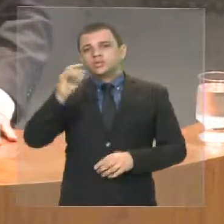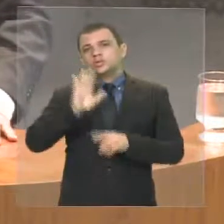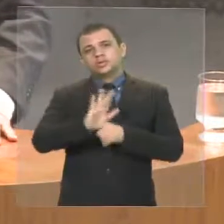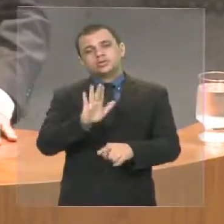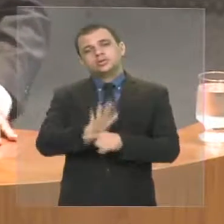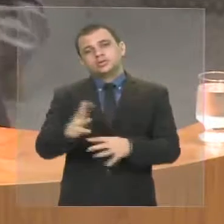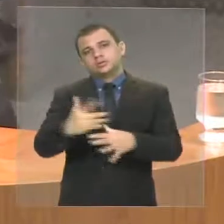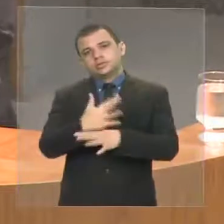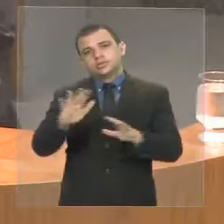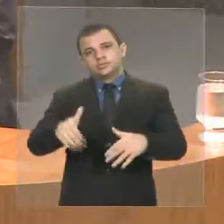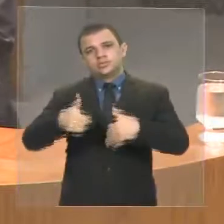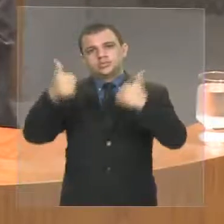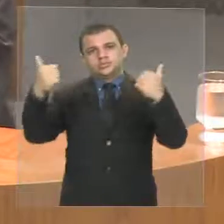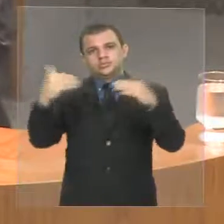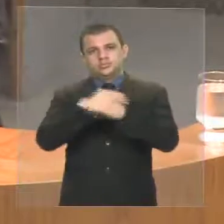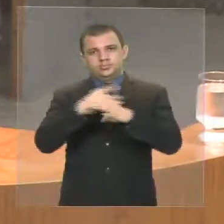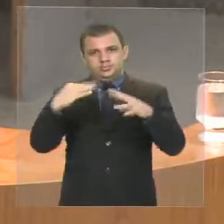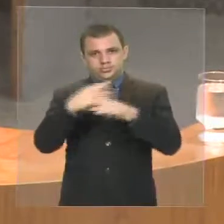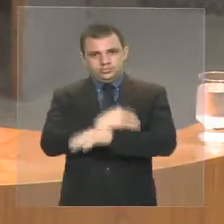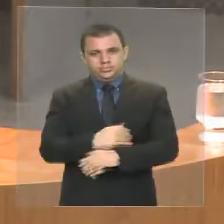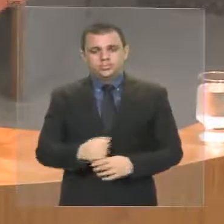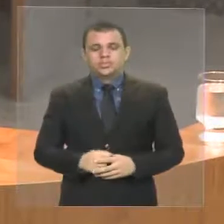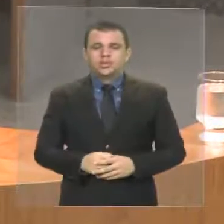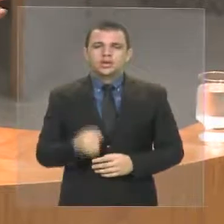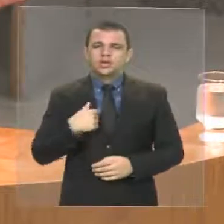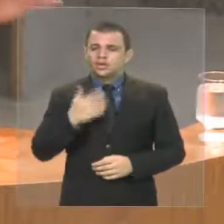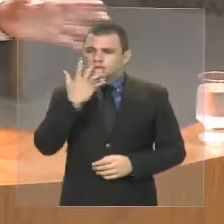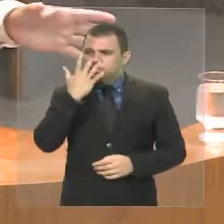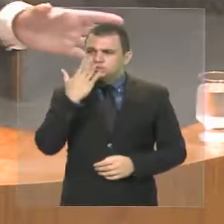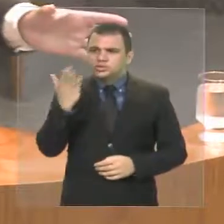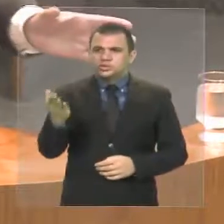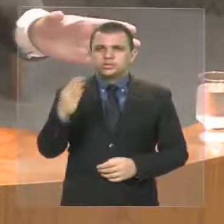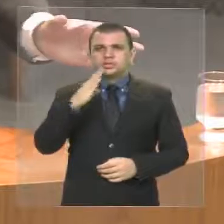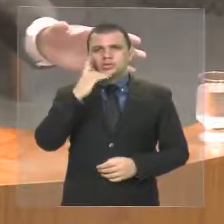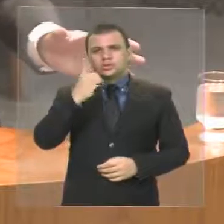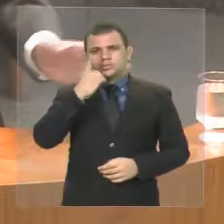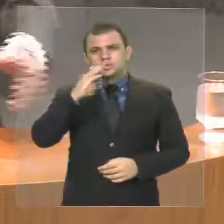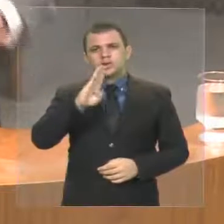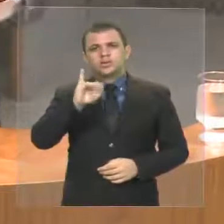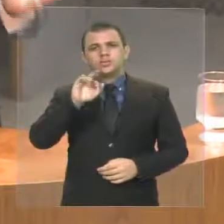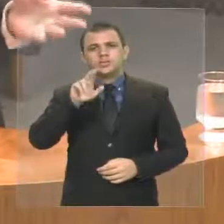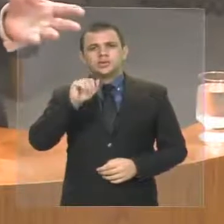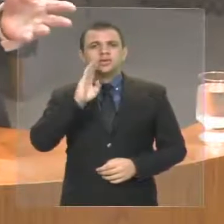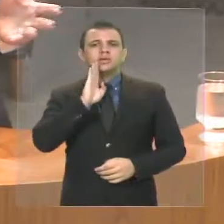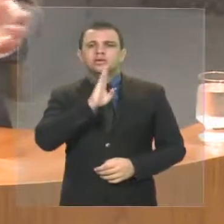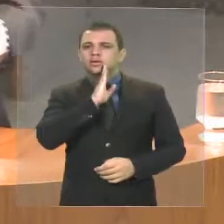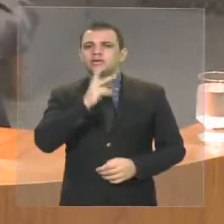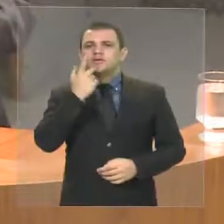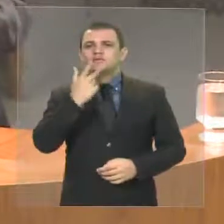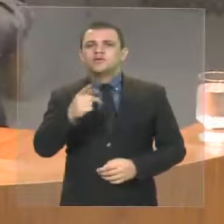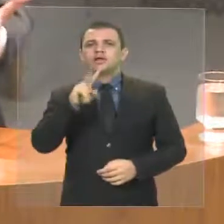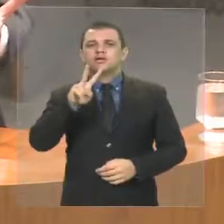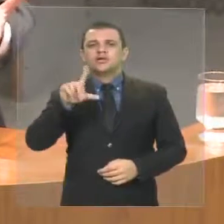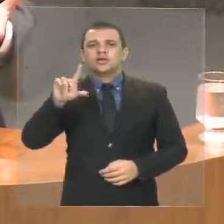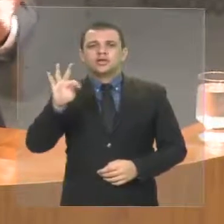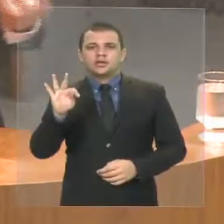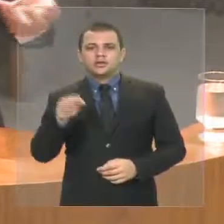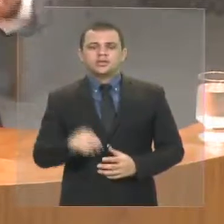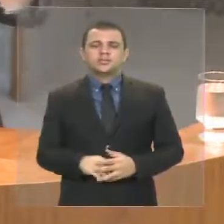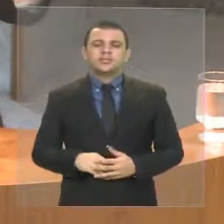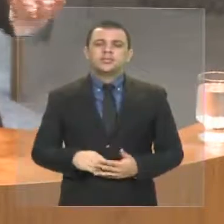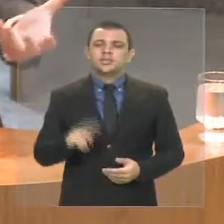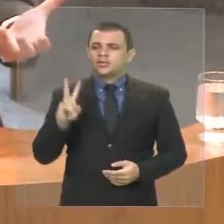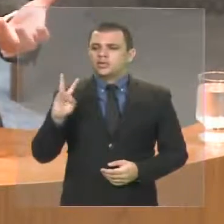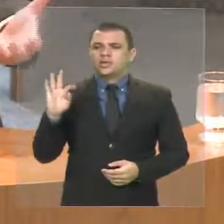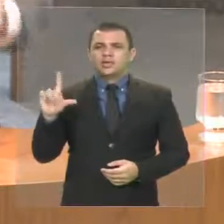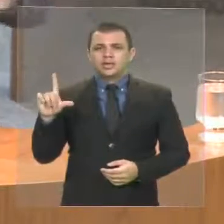cidade. Eu ouço muito, deputado Bira, falar de VLT, né? Comprei o VLT. O VLT é apenas